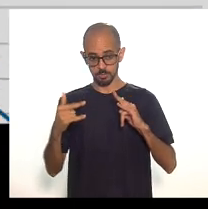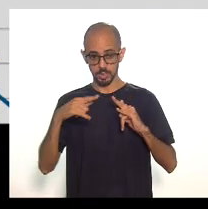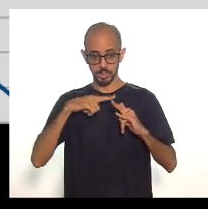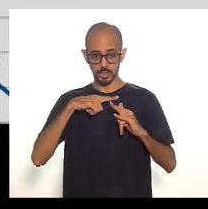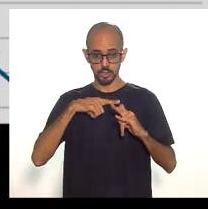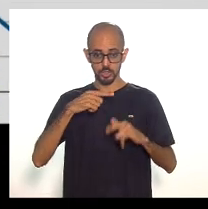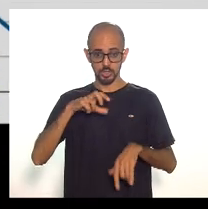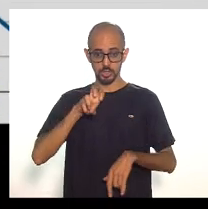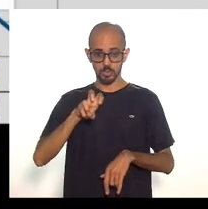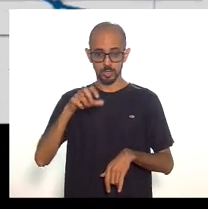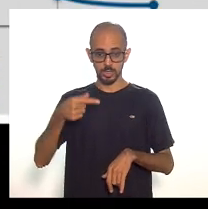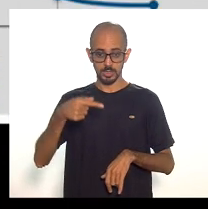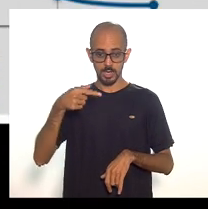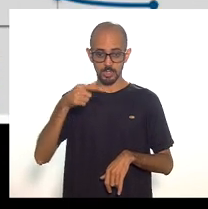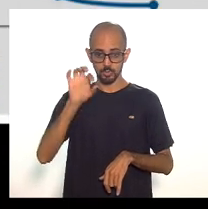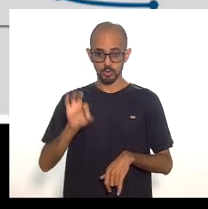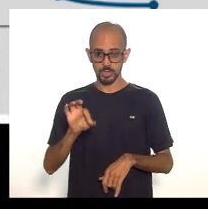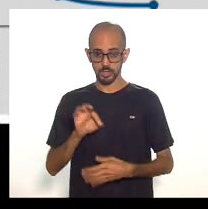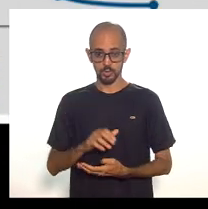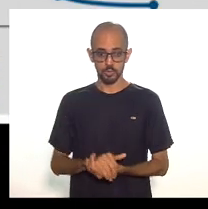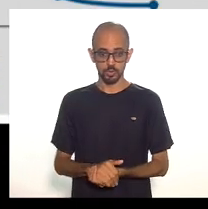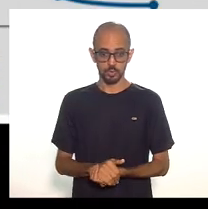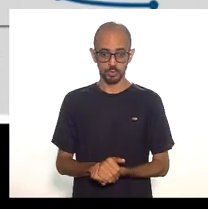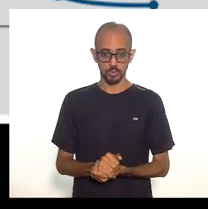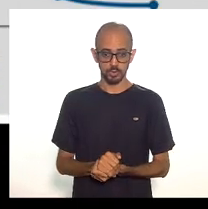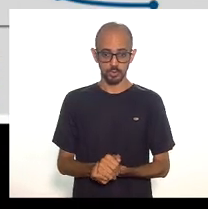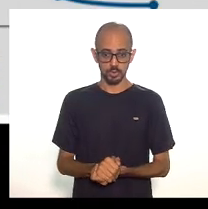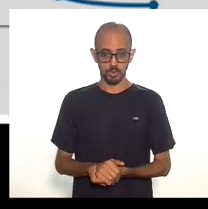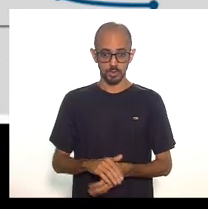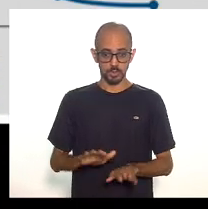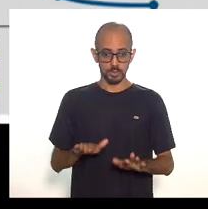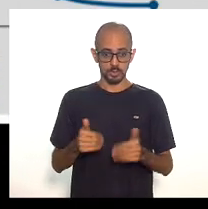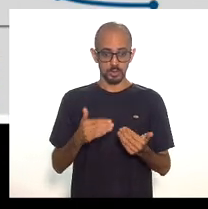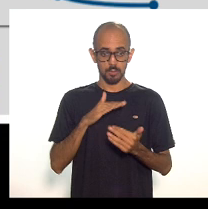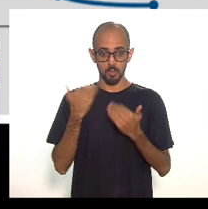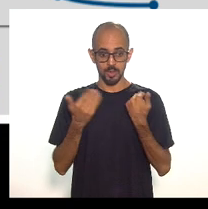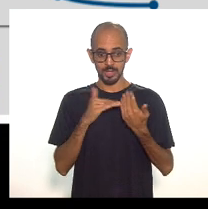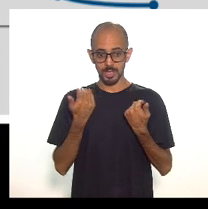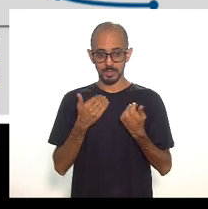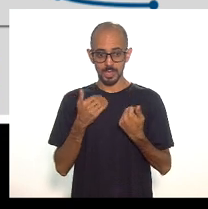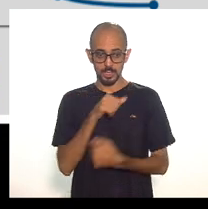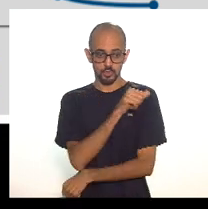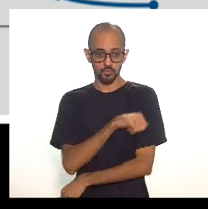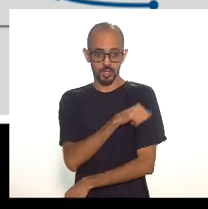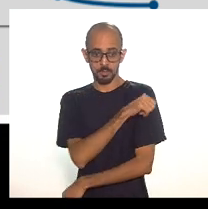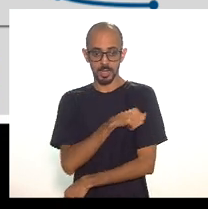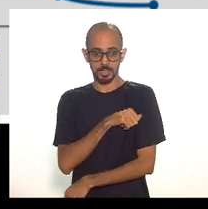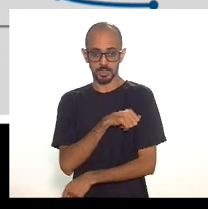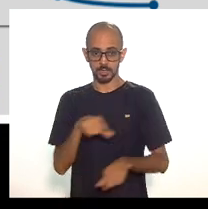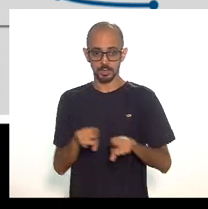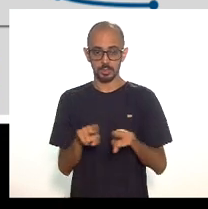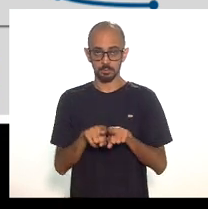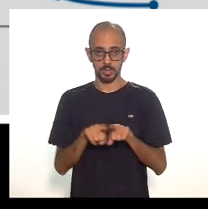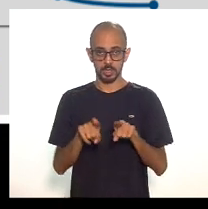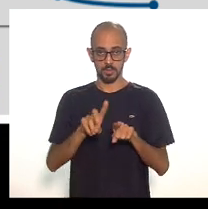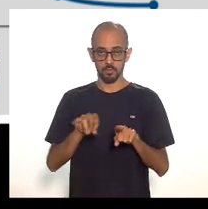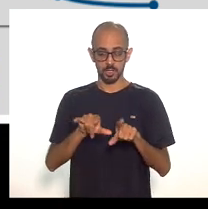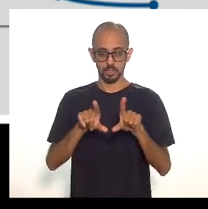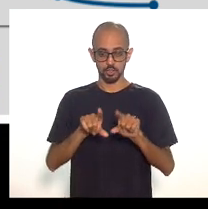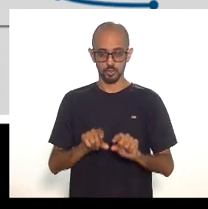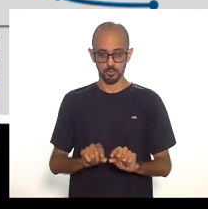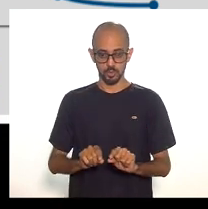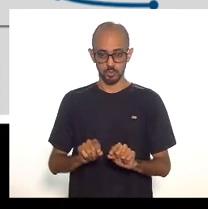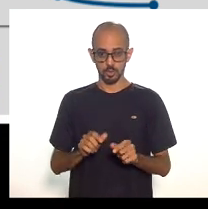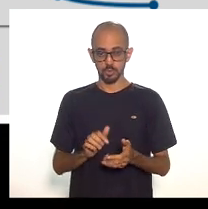de taxa de mortalidade global. E aqui a taxa de mortalidade em enfermaria, que vem caindo também de maneira bem expressiva